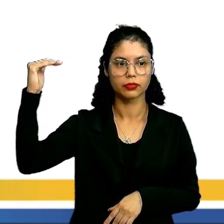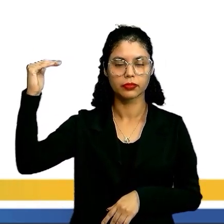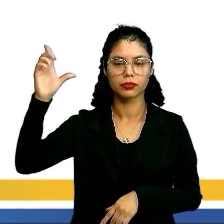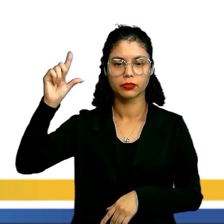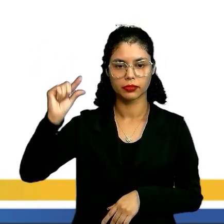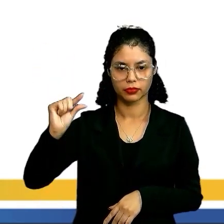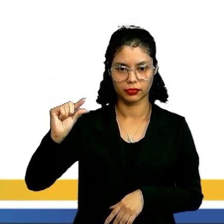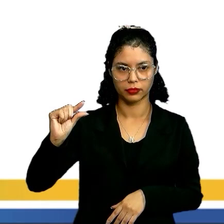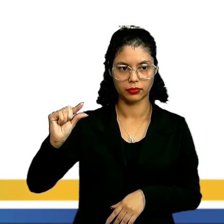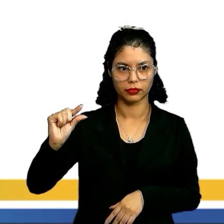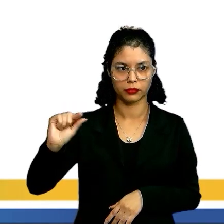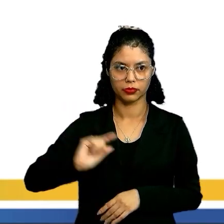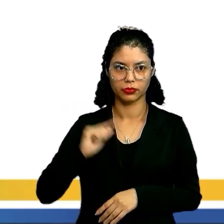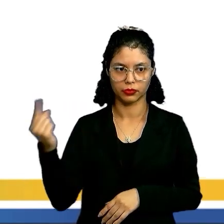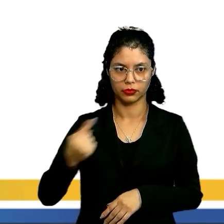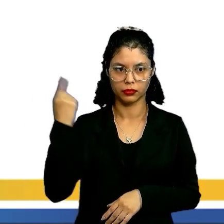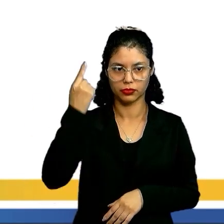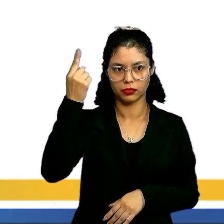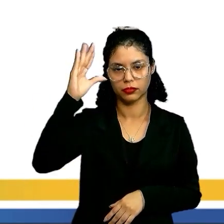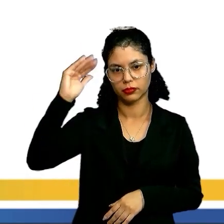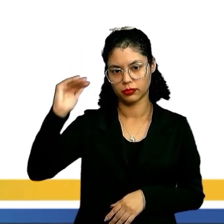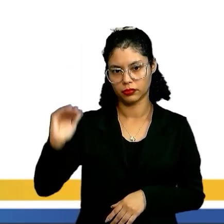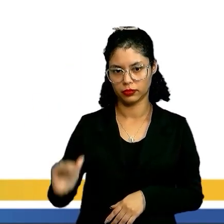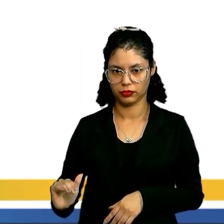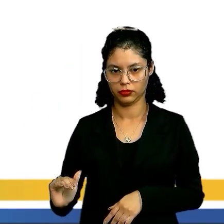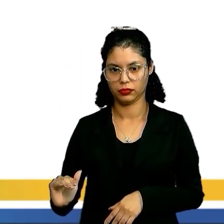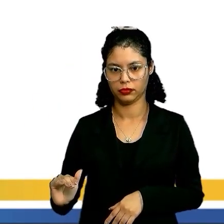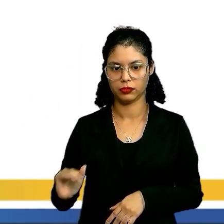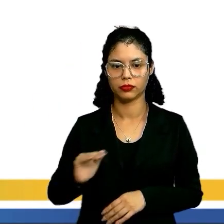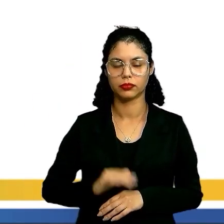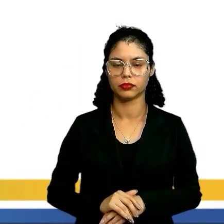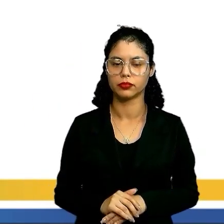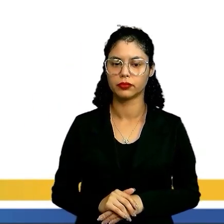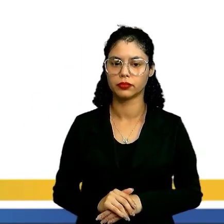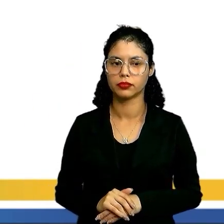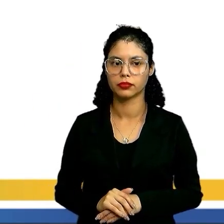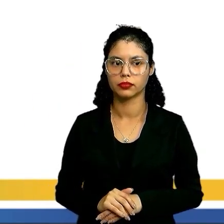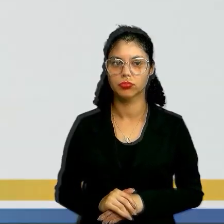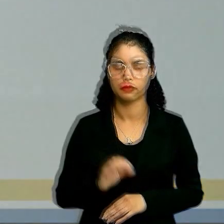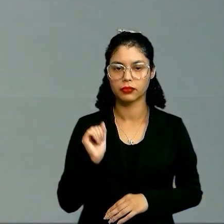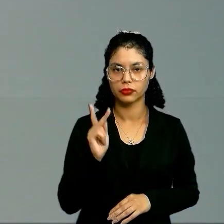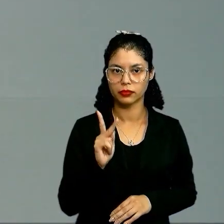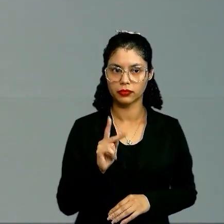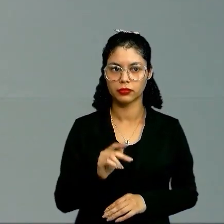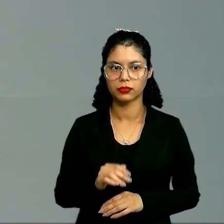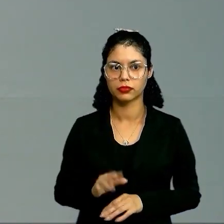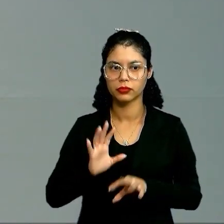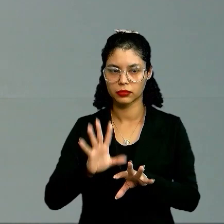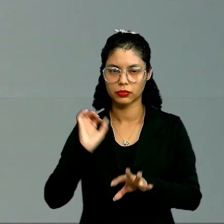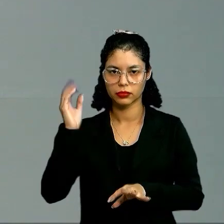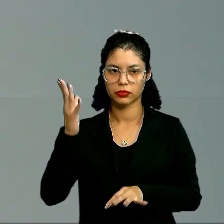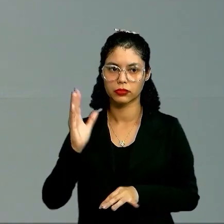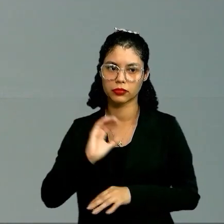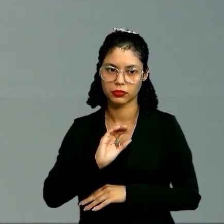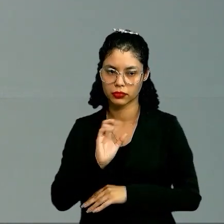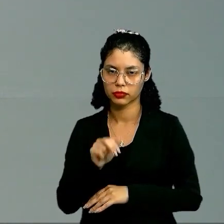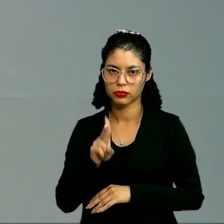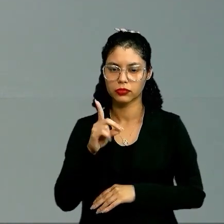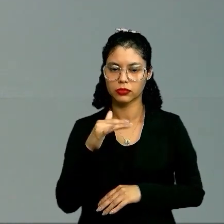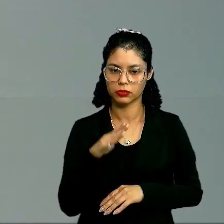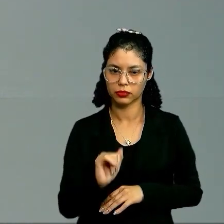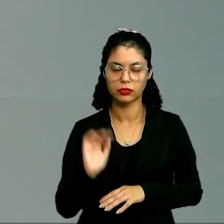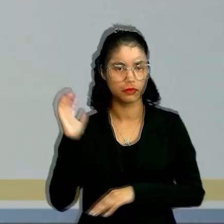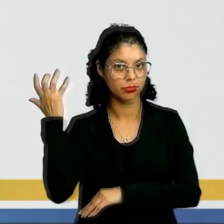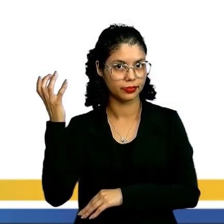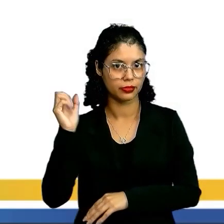eu tenho muita auxina alta, vai inibir o seu crescimento, tá? Então, é assim que a auxina vai agir